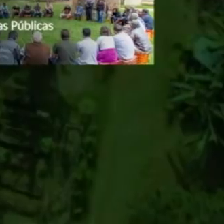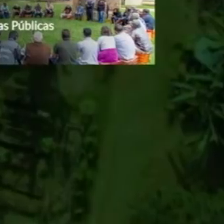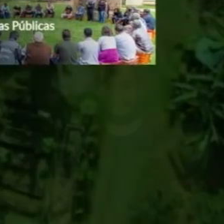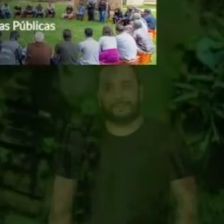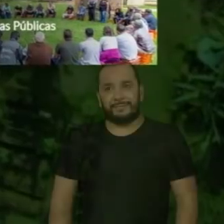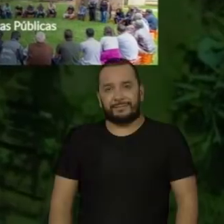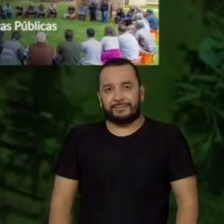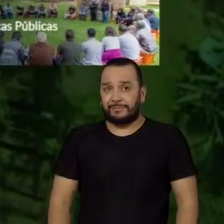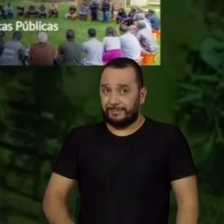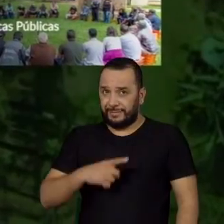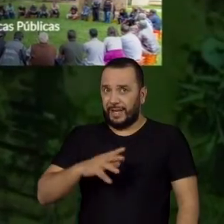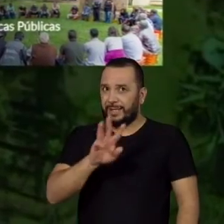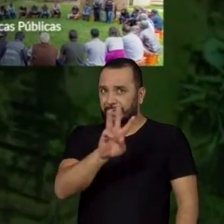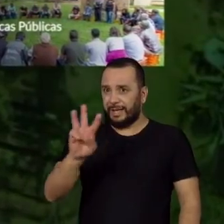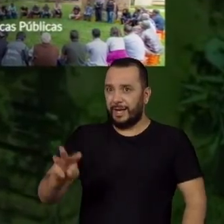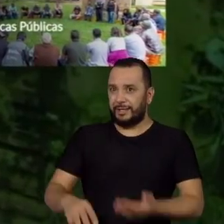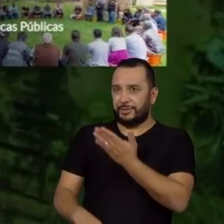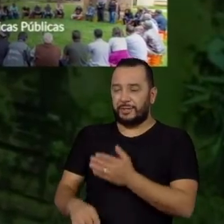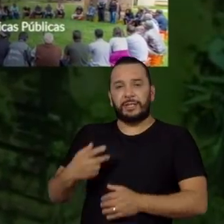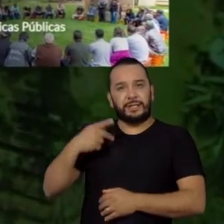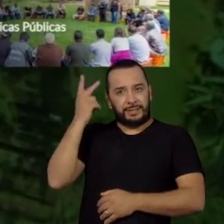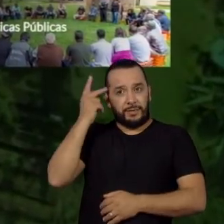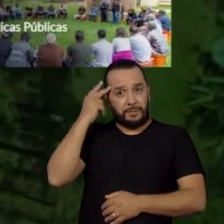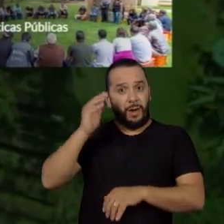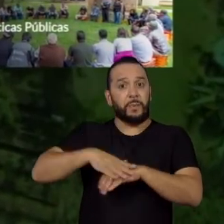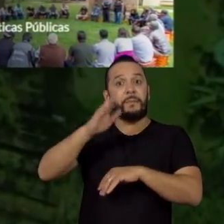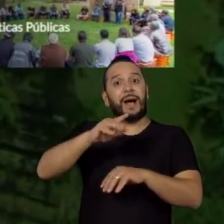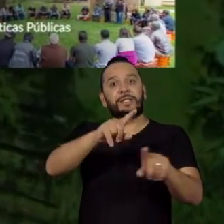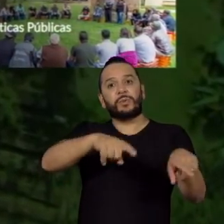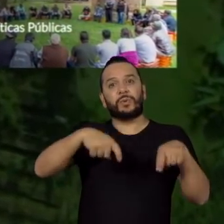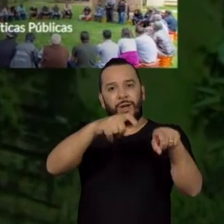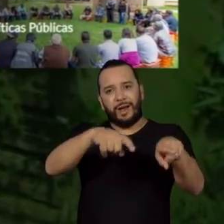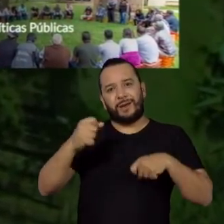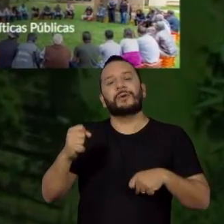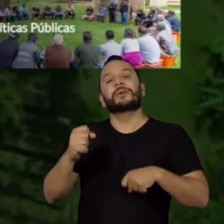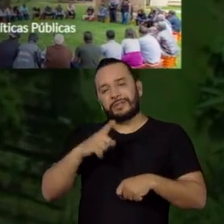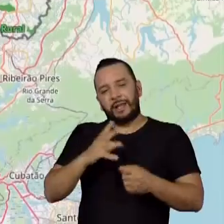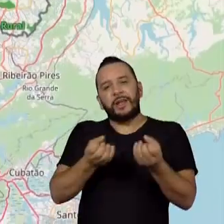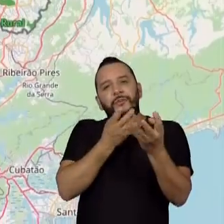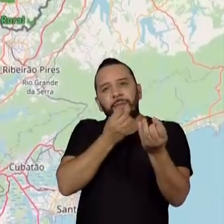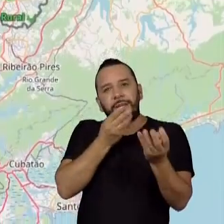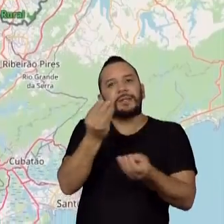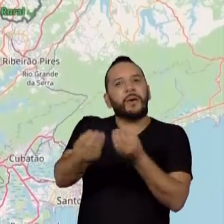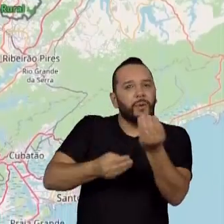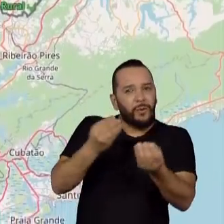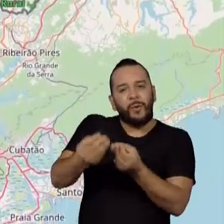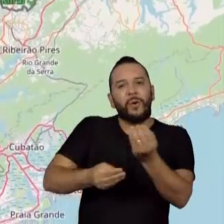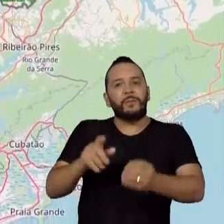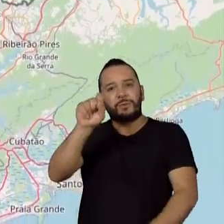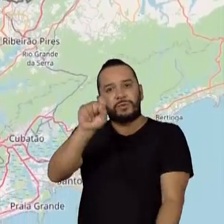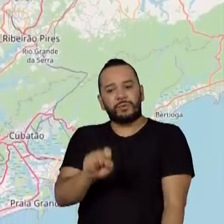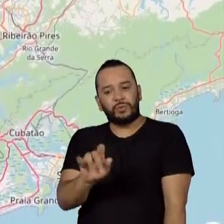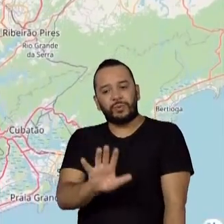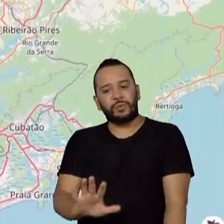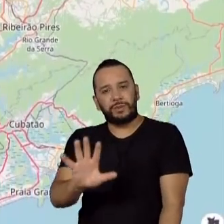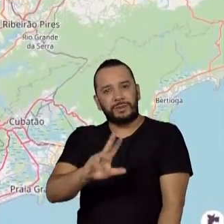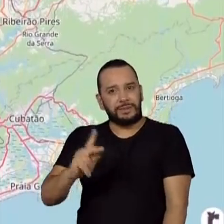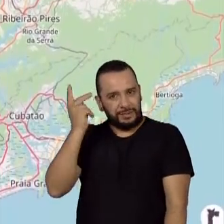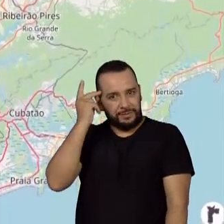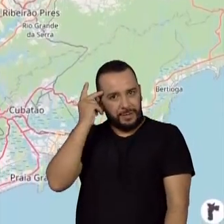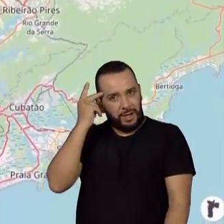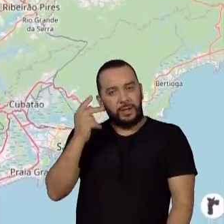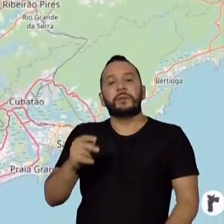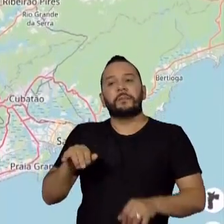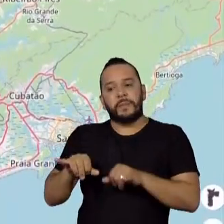A plataforma Sampa Mais Rural traz todas as informações sobre os produtores da Zona Sul Paulista, mercados